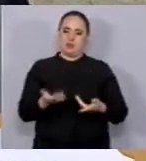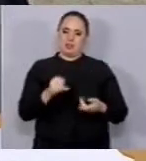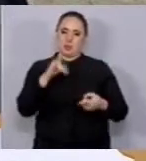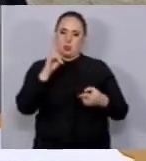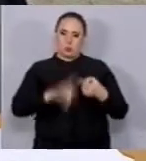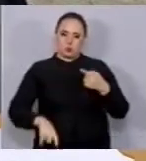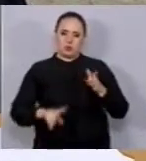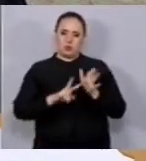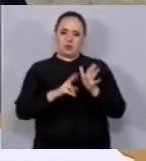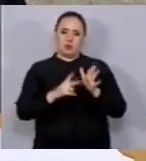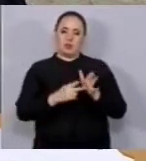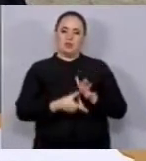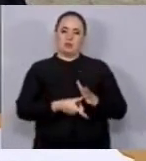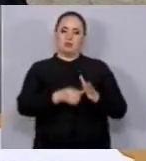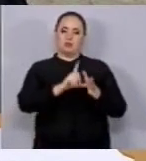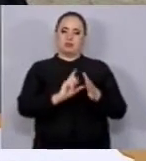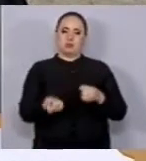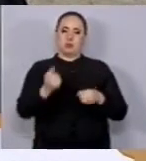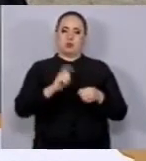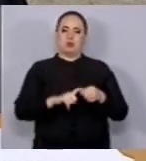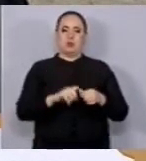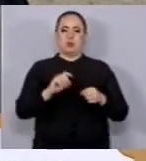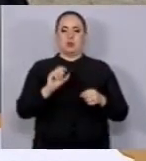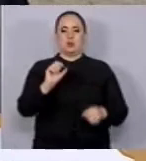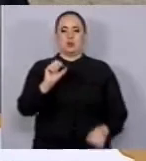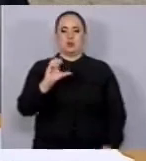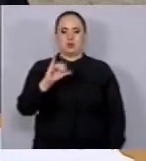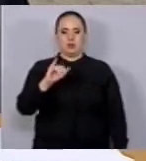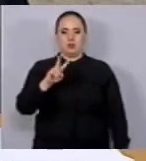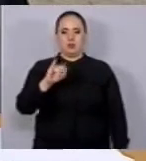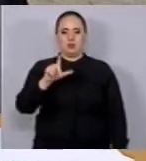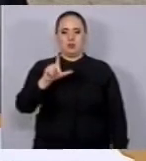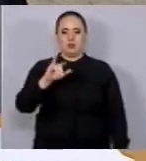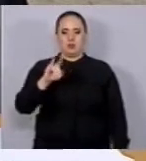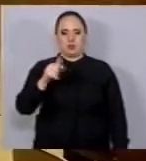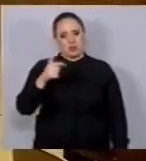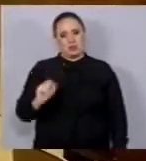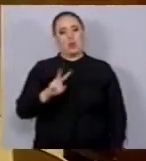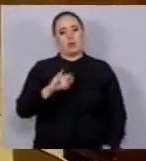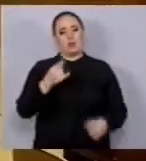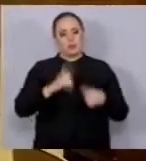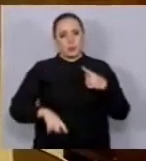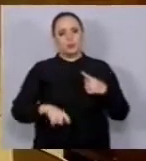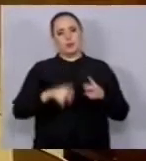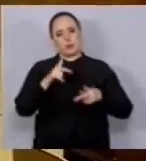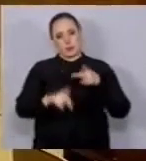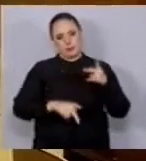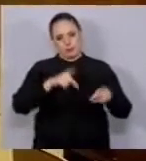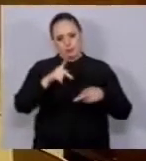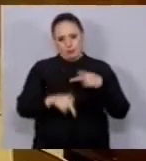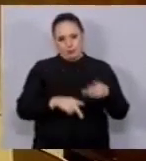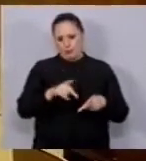um retrocesso civilizatório, que aí sim agredirá a voz das ruas,